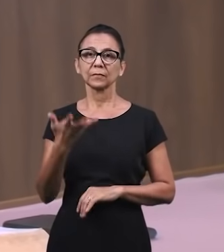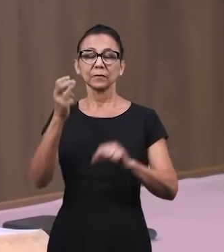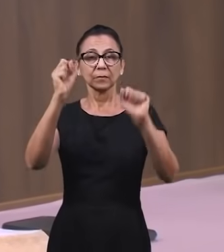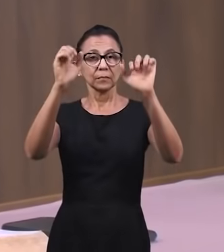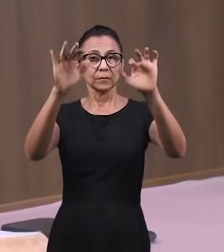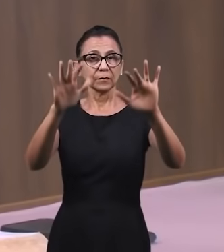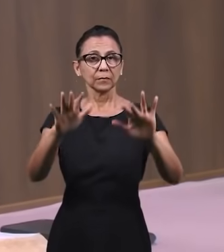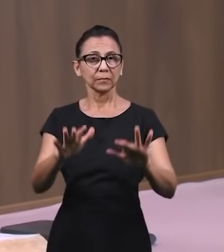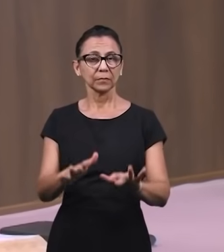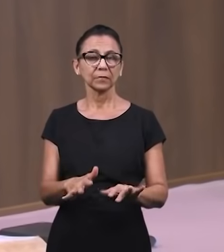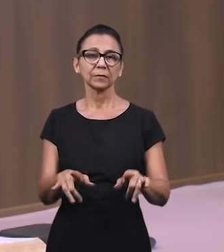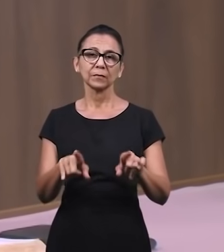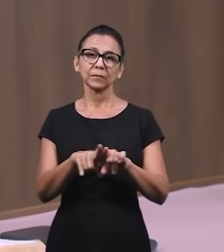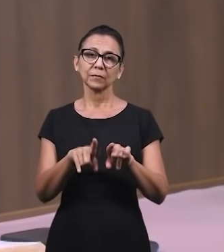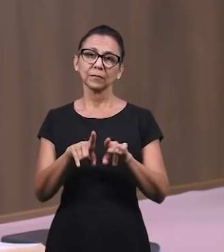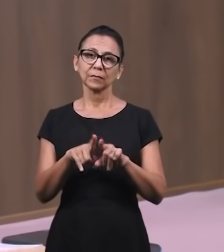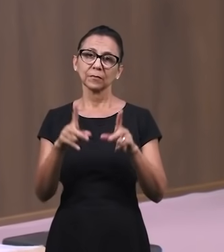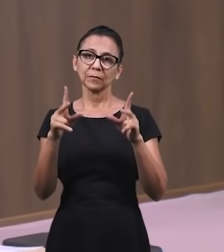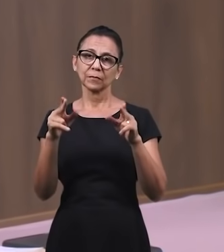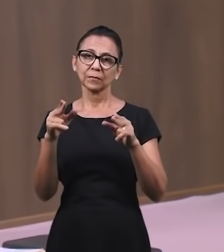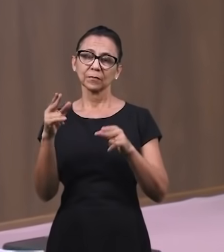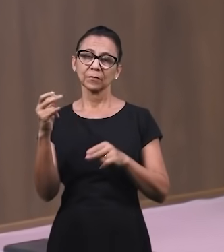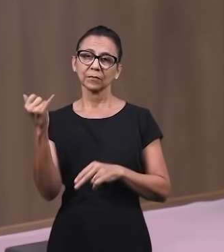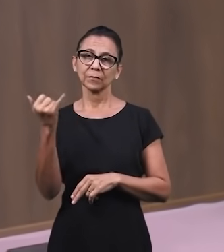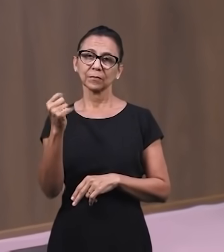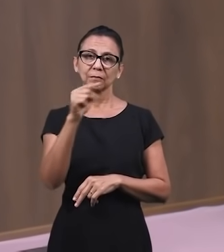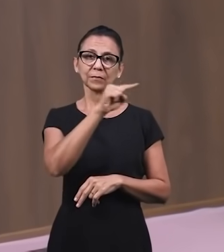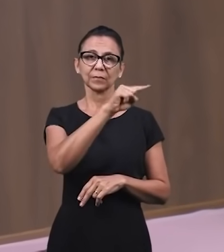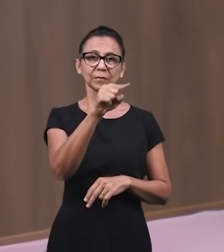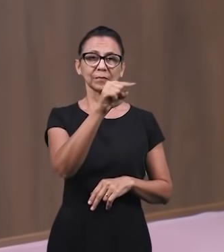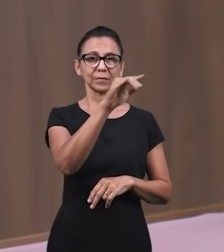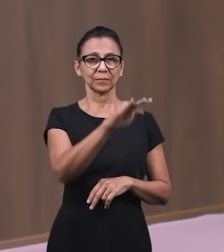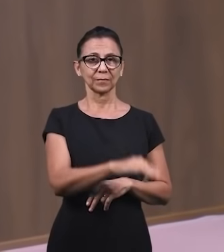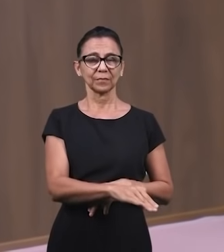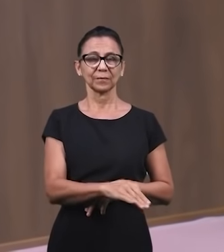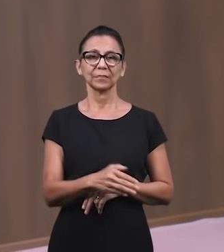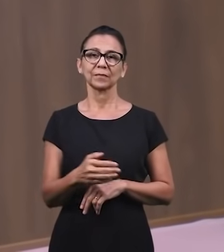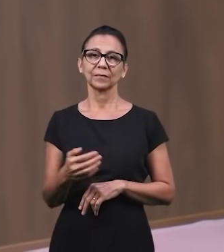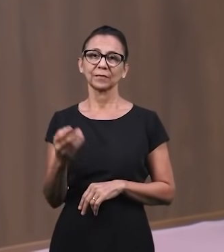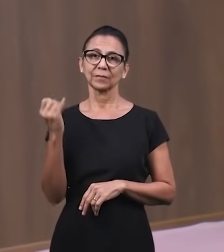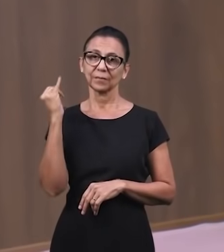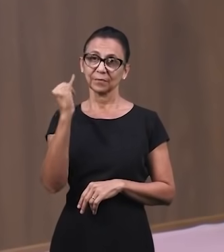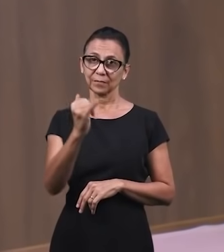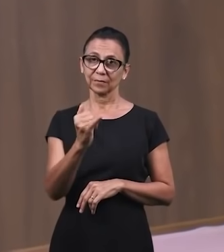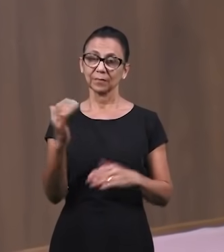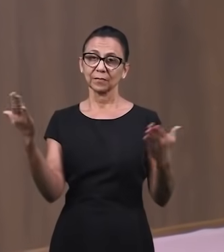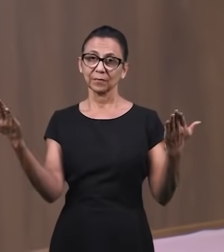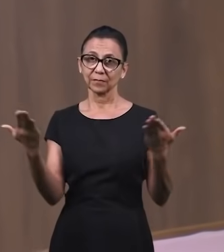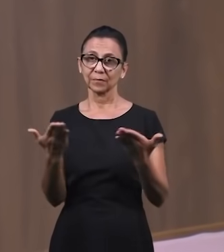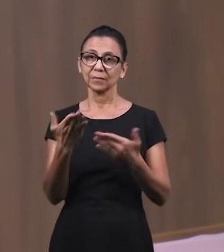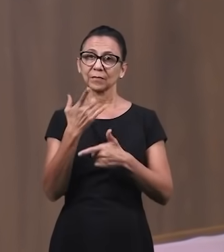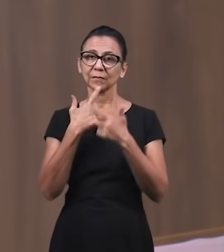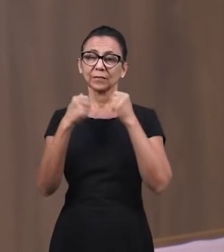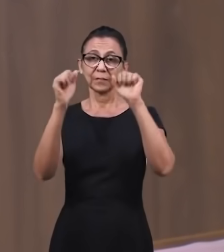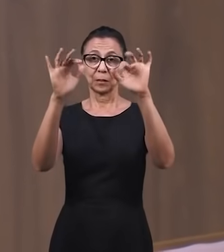quer te abençoar. Da mesma maneira como Ele disse a Zaqueu, Ele está dizendo a você, hoje eu quero te